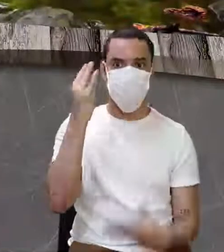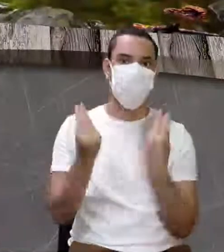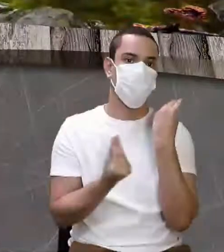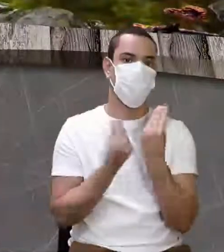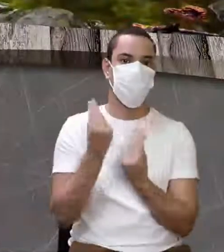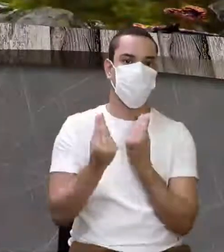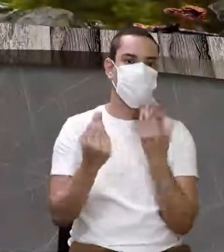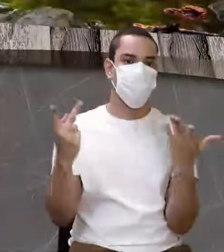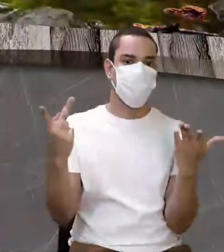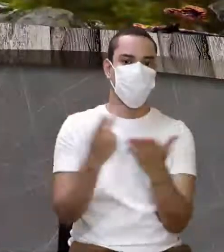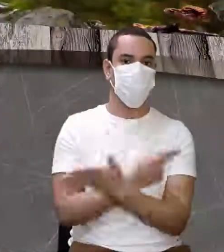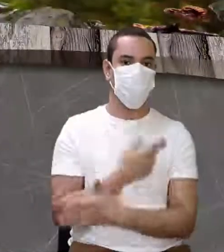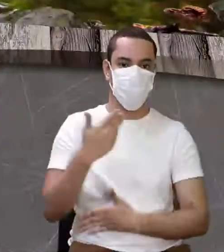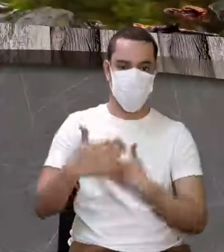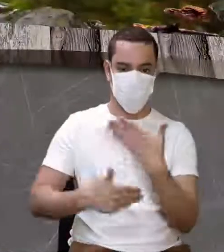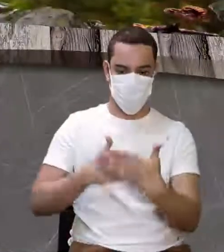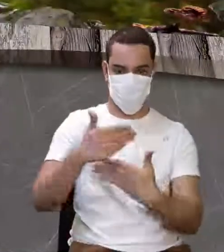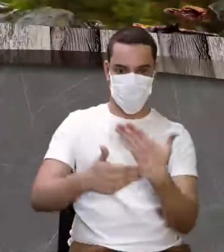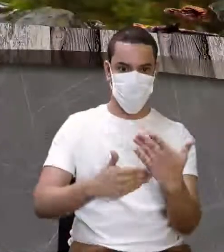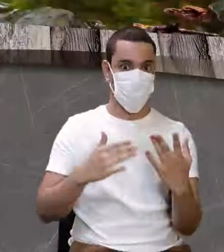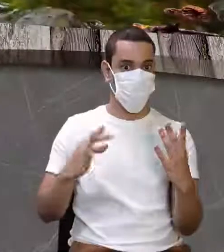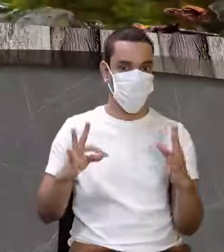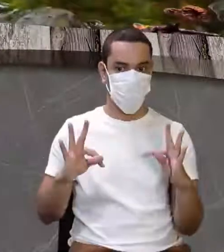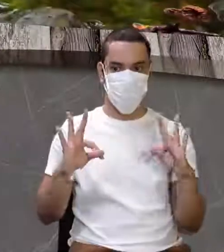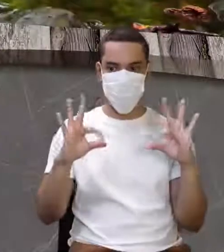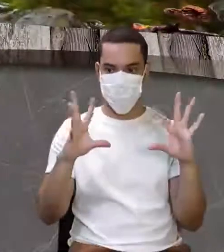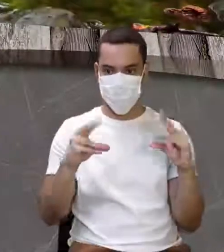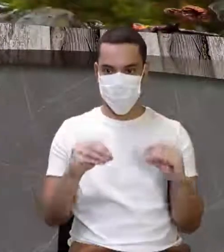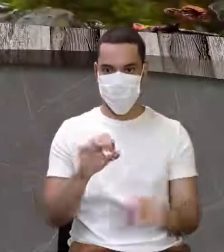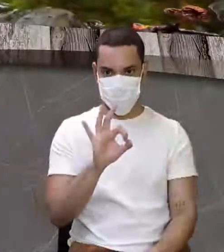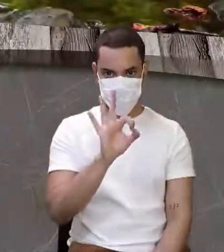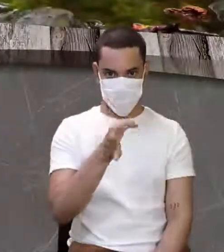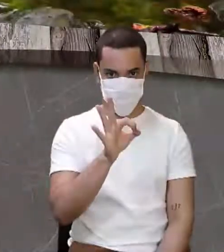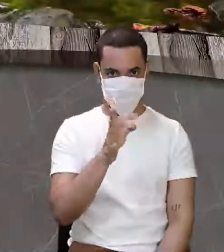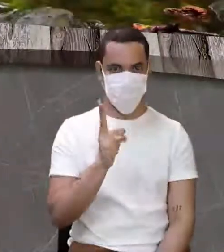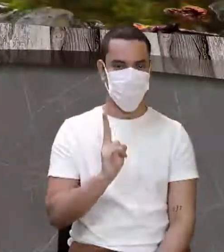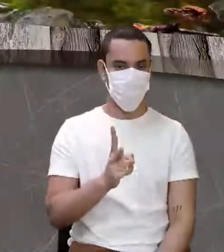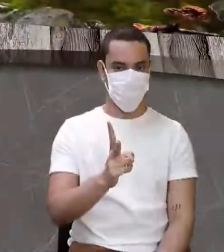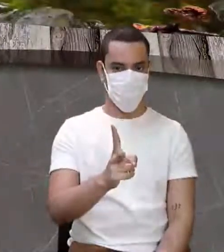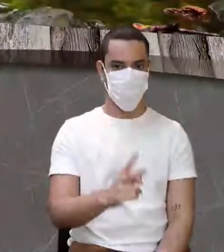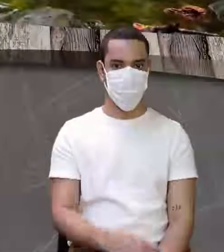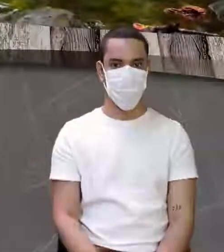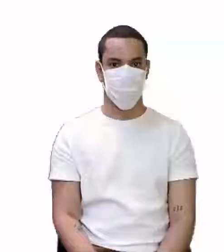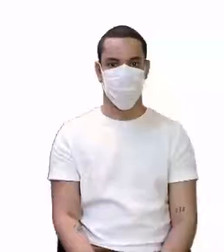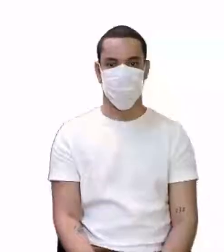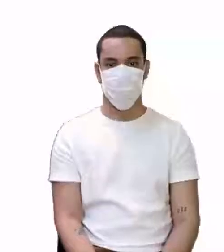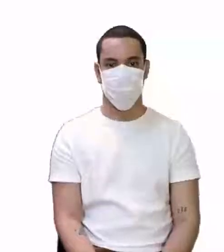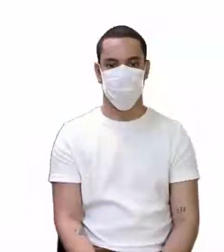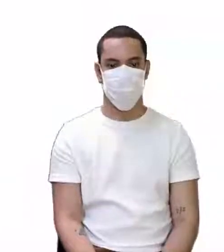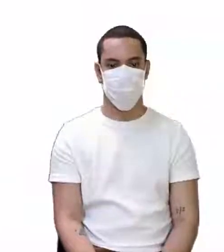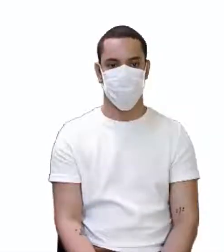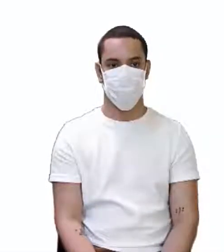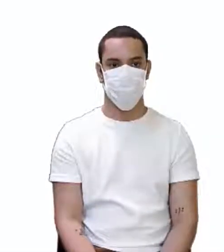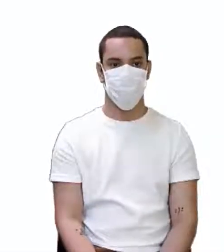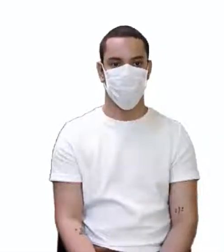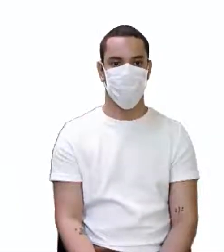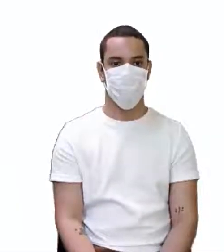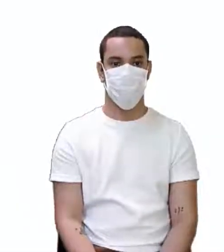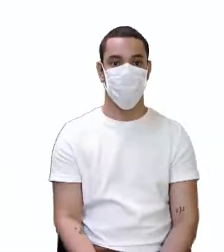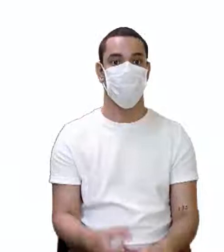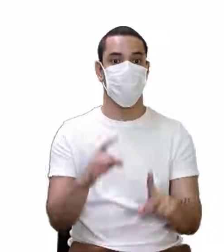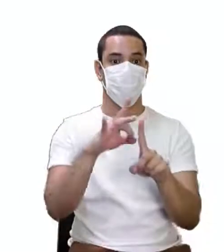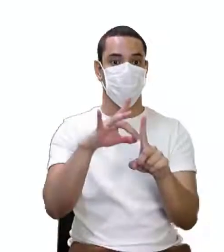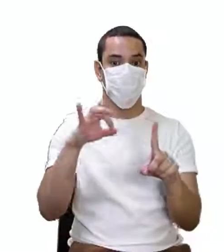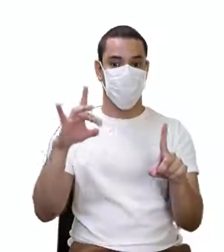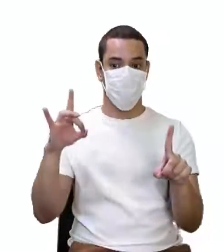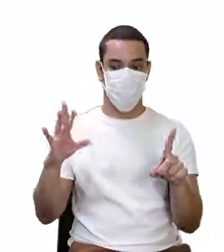como ocorrem esses processos, esses mecanismos todos. Tá bom? Vem comigo. Vamos lá? Olha lá na tela. O